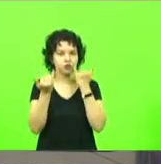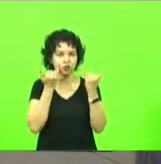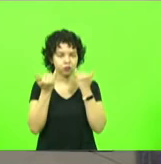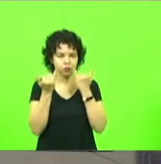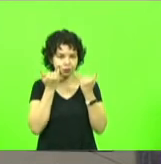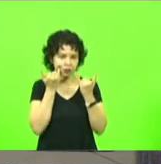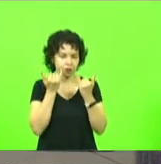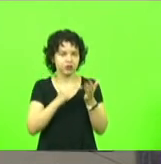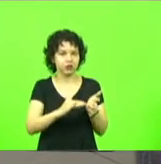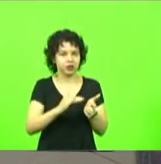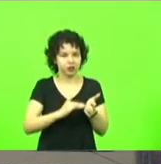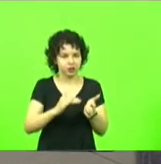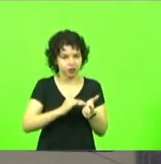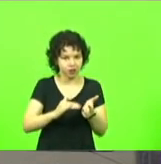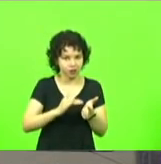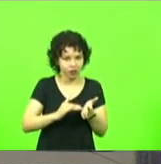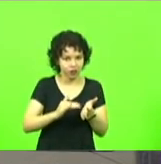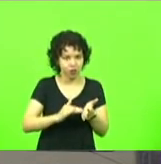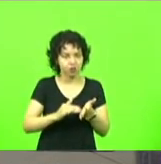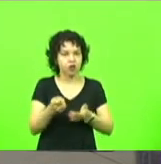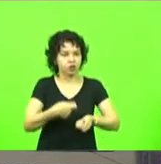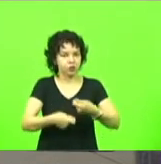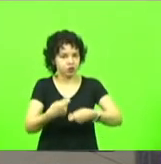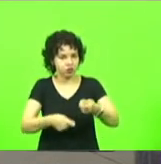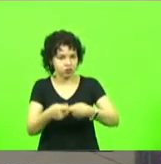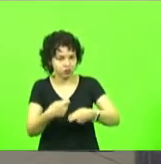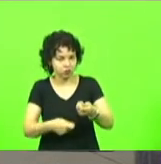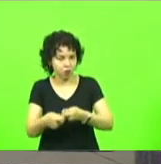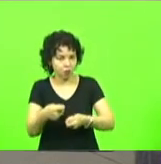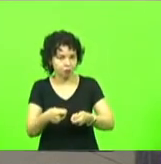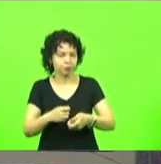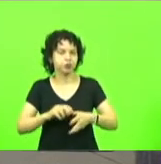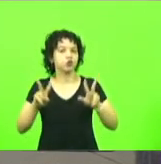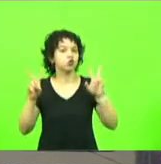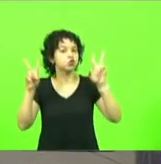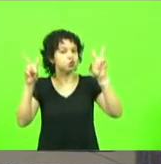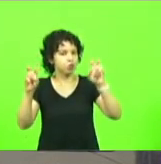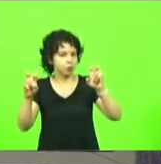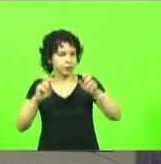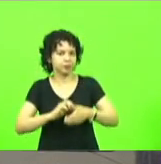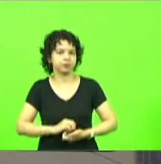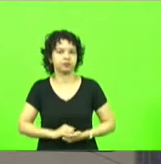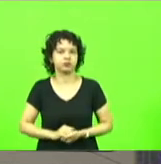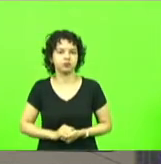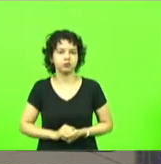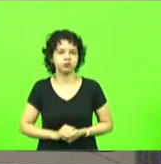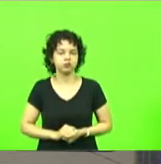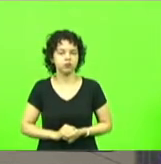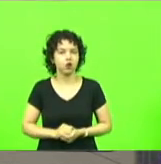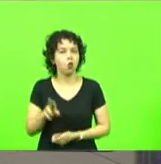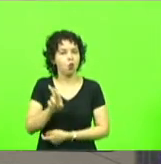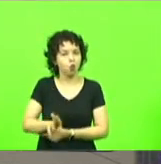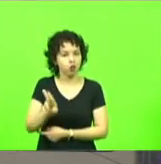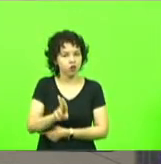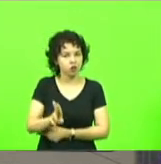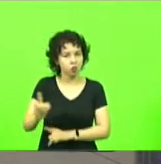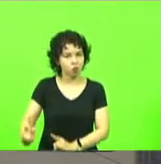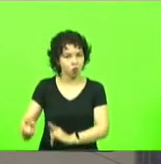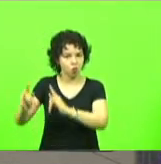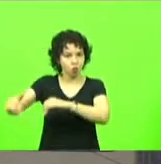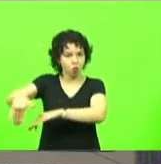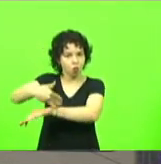secretário do estado da administração informações acerca da utilização de imóvel com endereço na